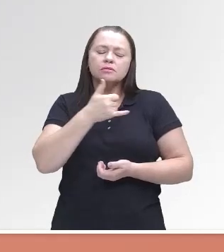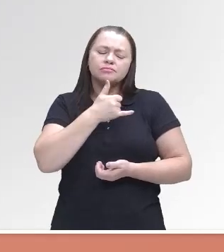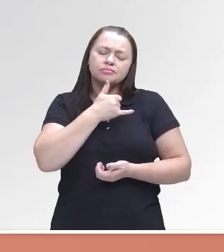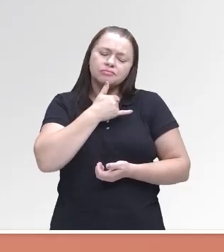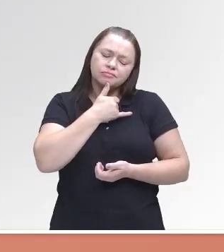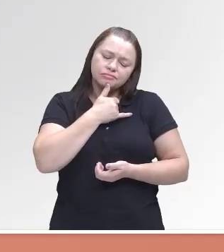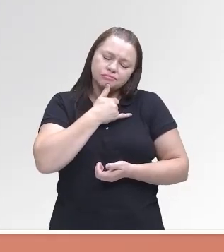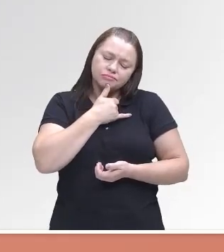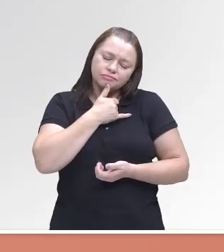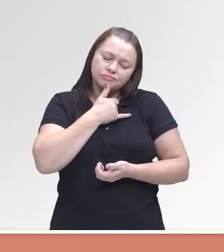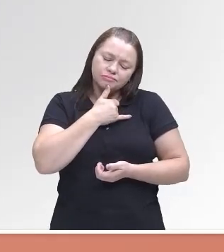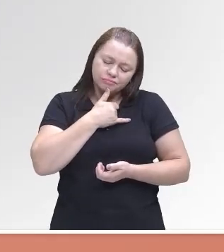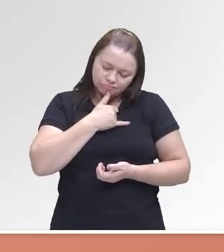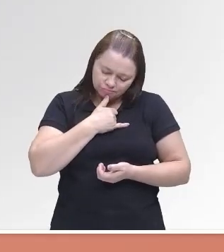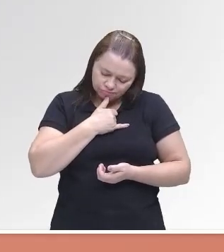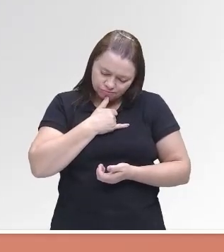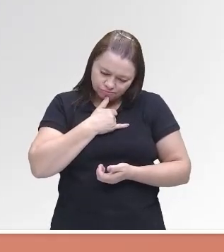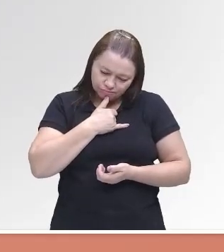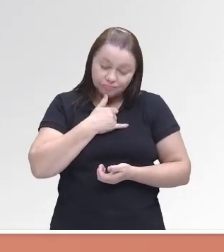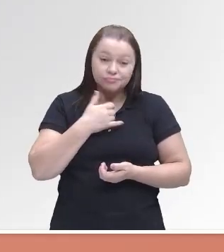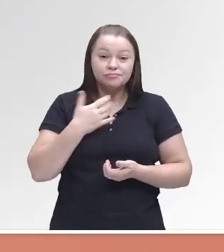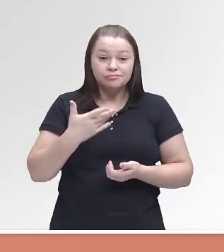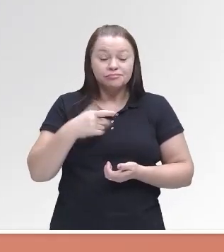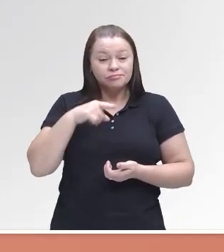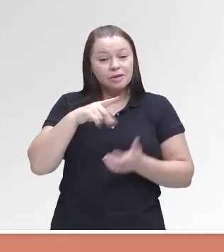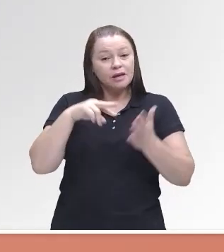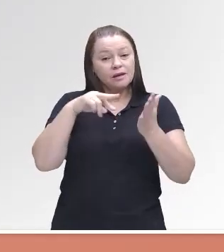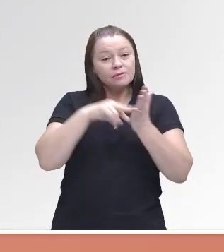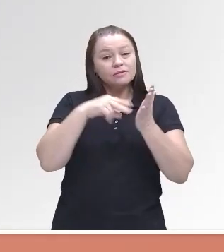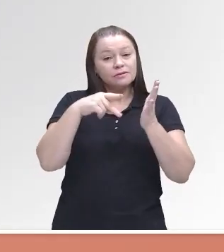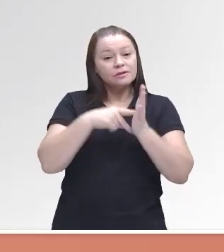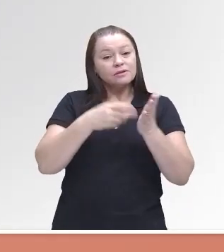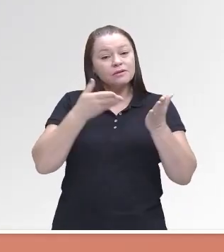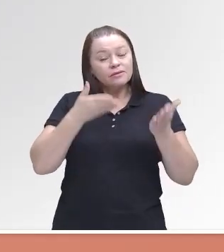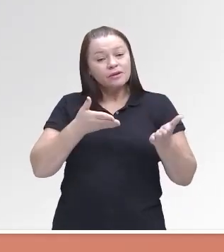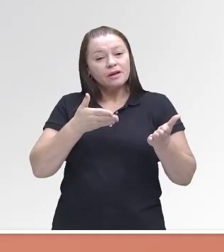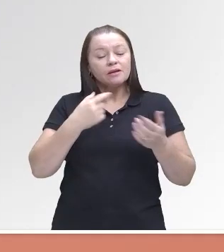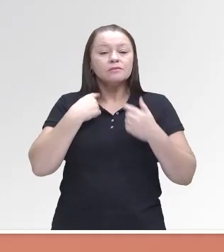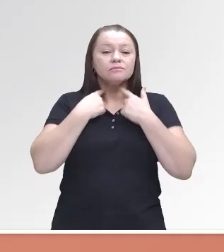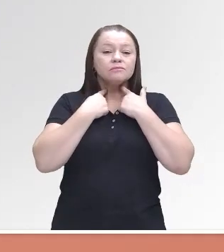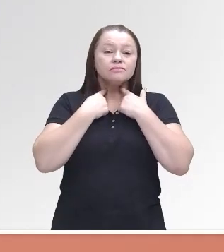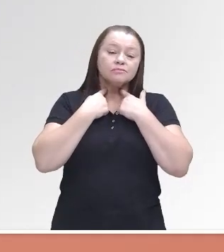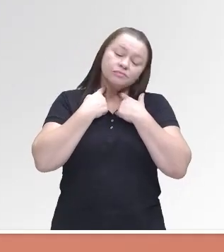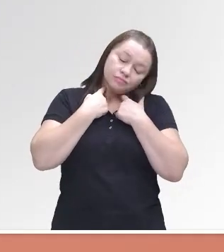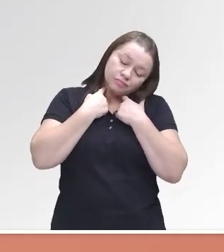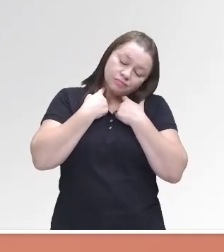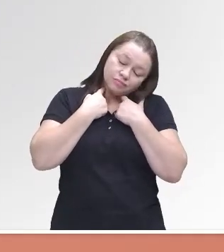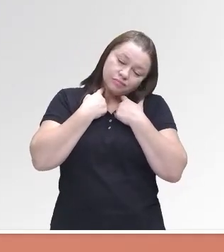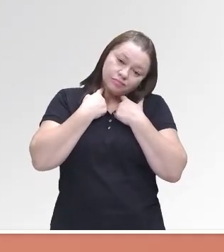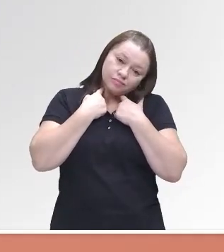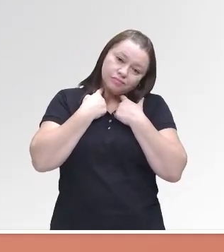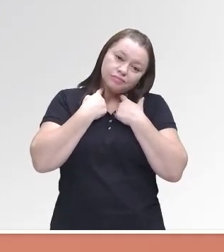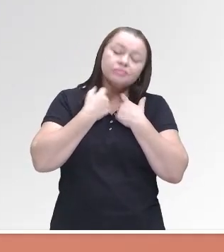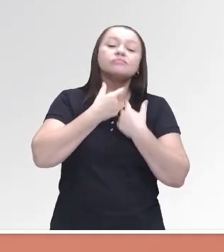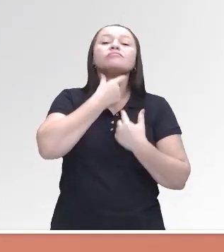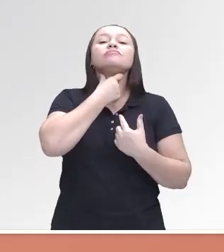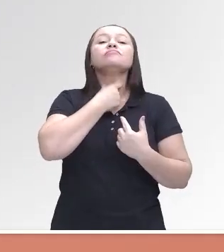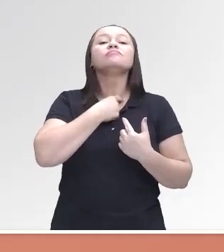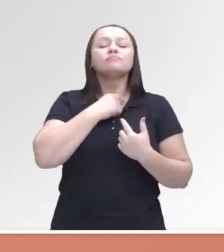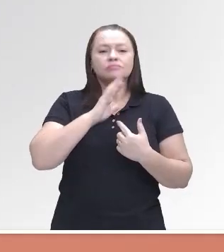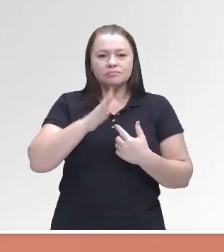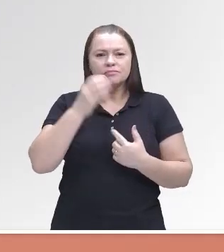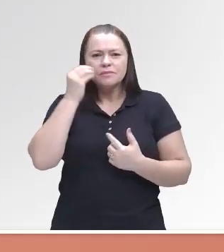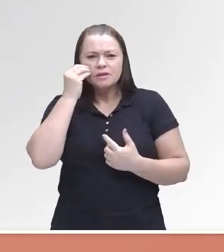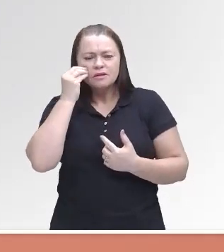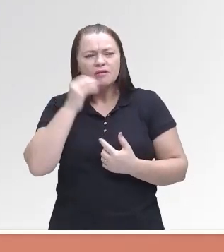tristonho, cabisbaixo, vem de jururu, pescoço pendido, inclinado. Vocês já ouviram alguém